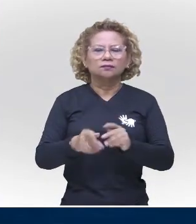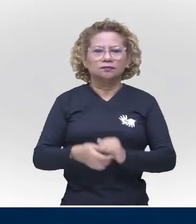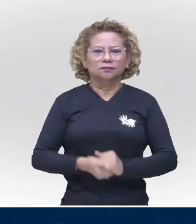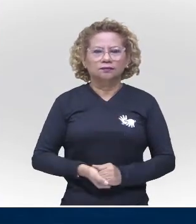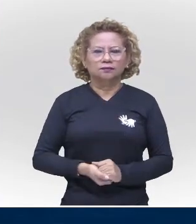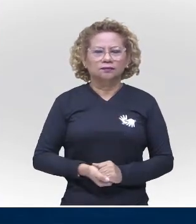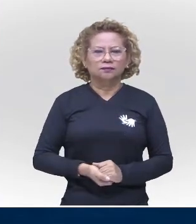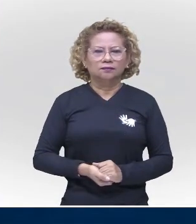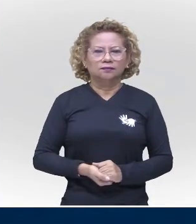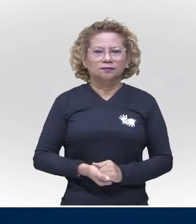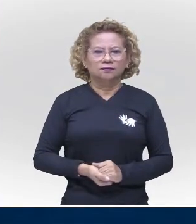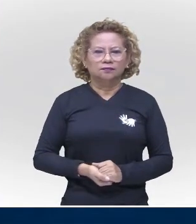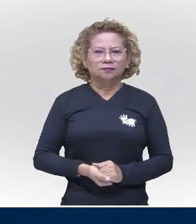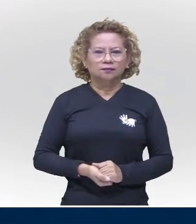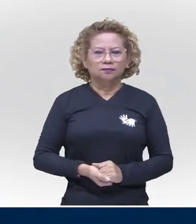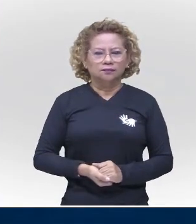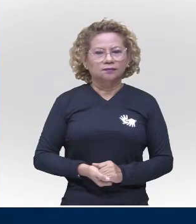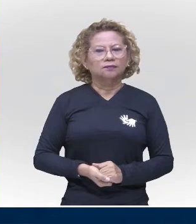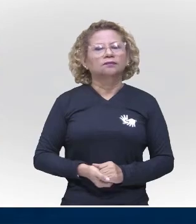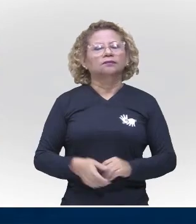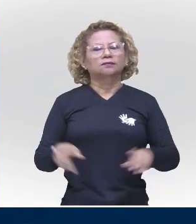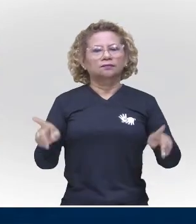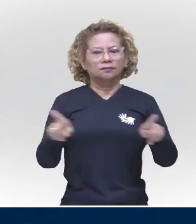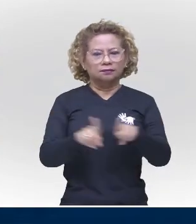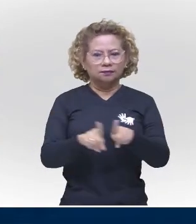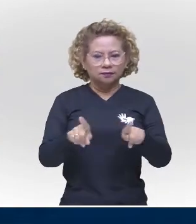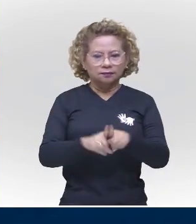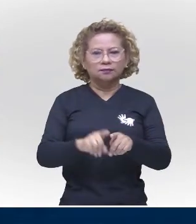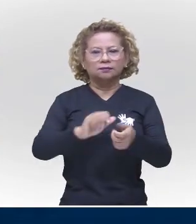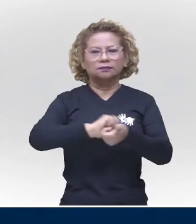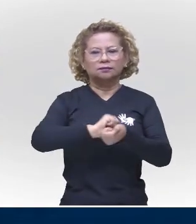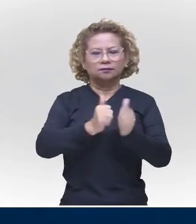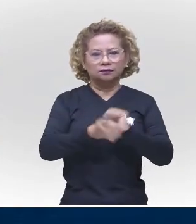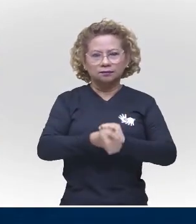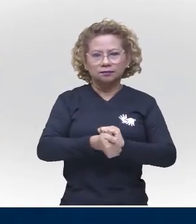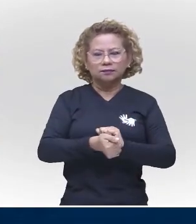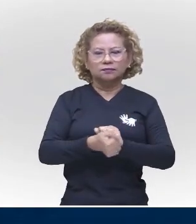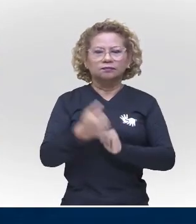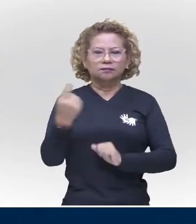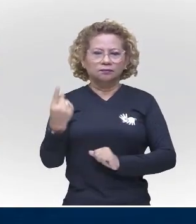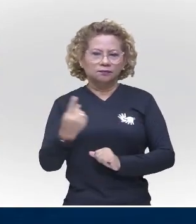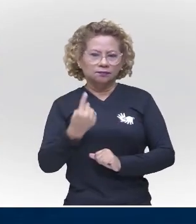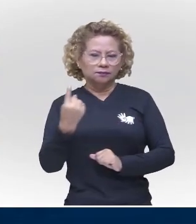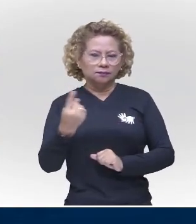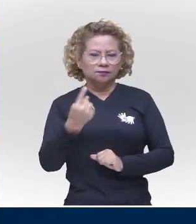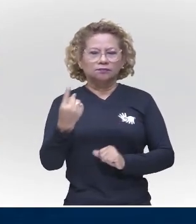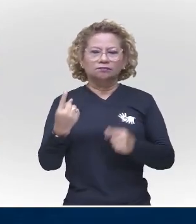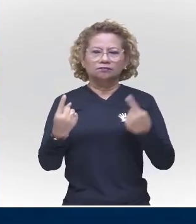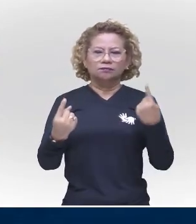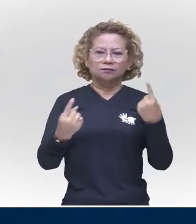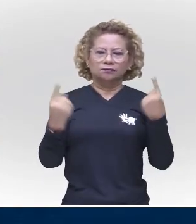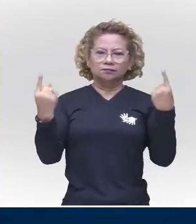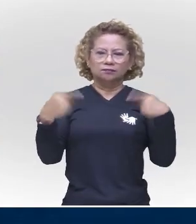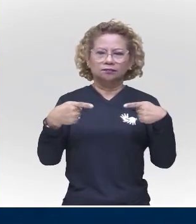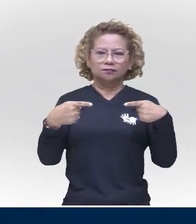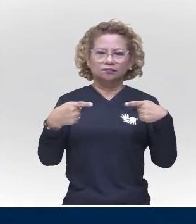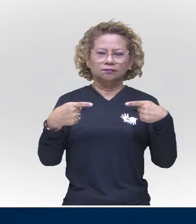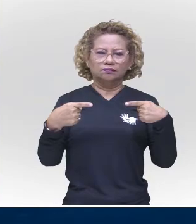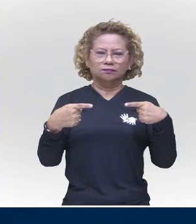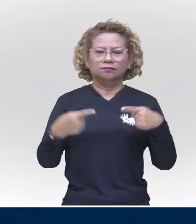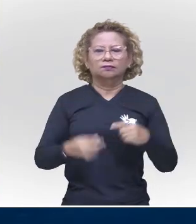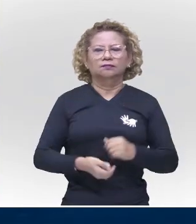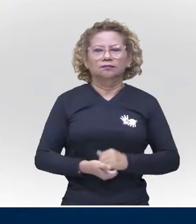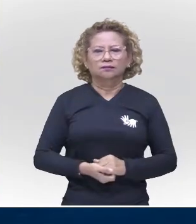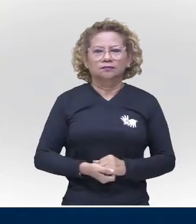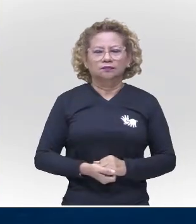Muito bem, então o Taekwondo também é um esporte individual que possui a interação, ou seja, a conexão